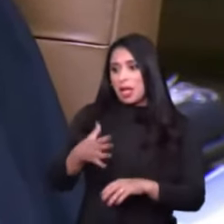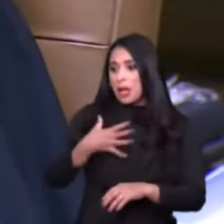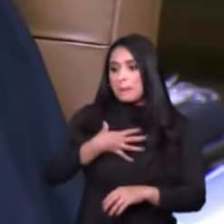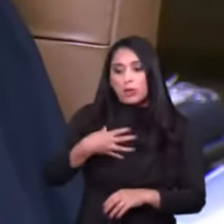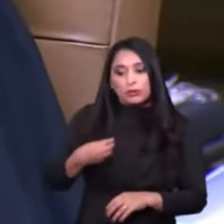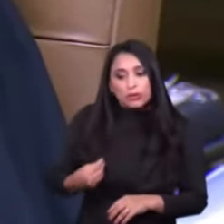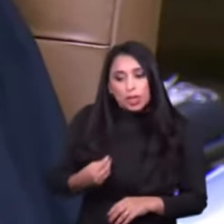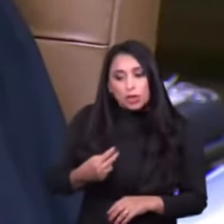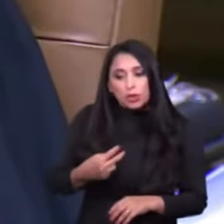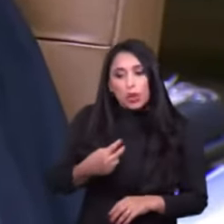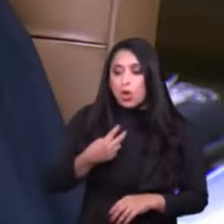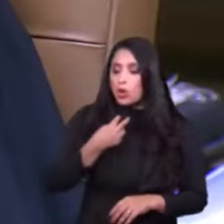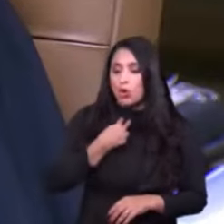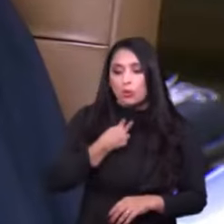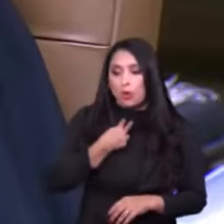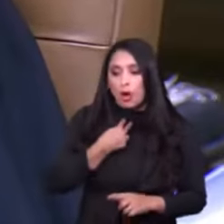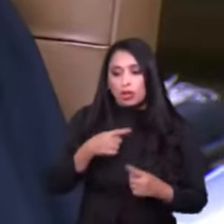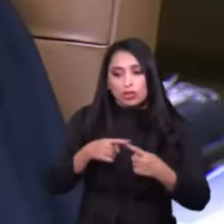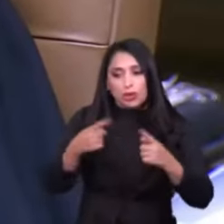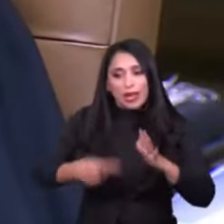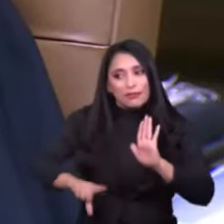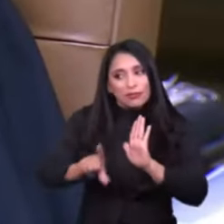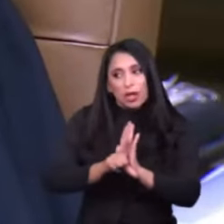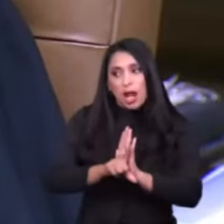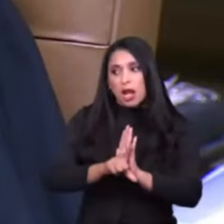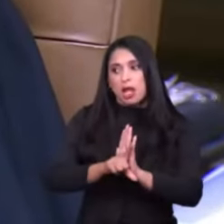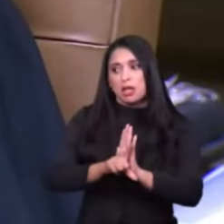isso, porque isso é ilícito.